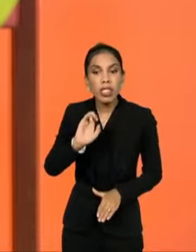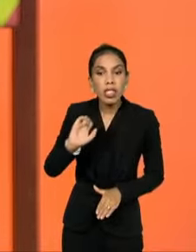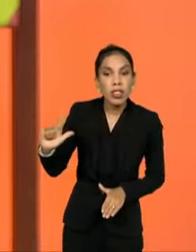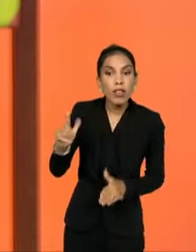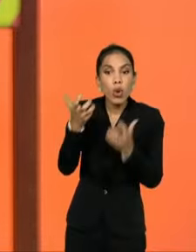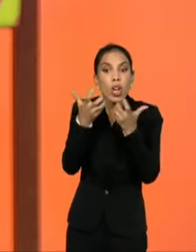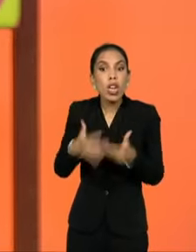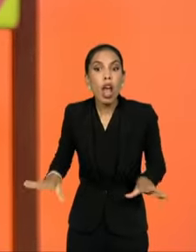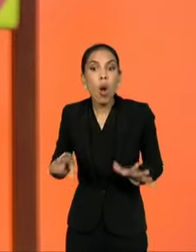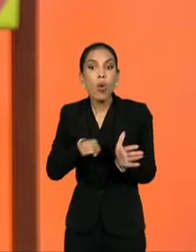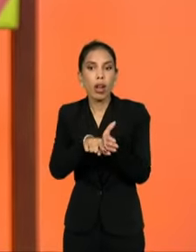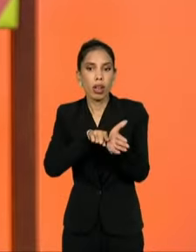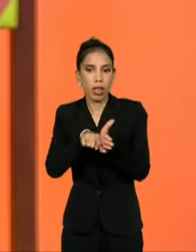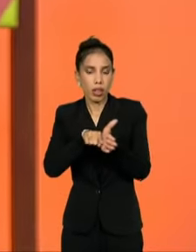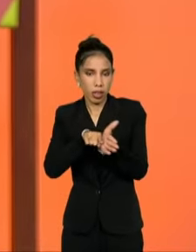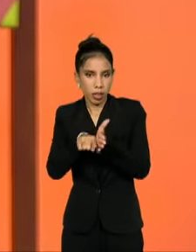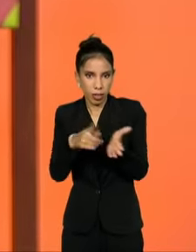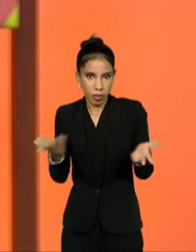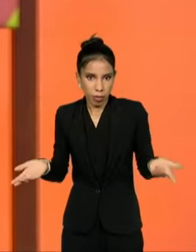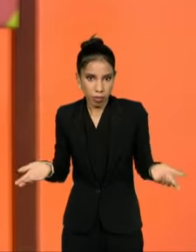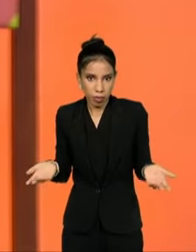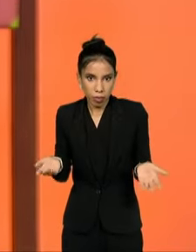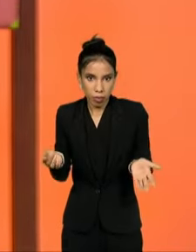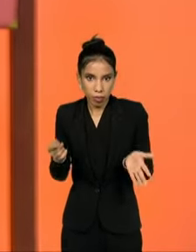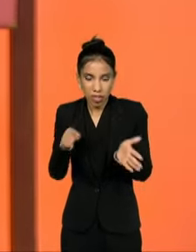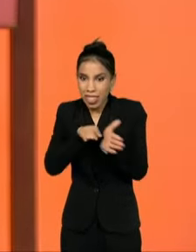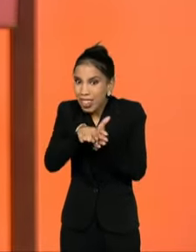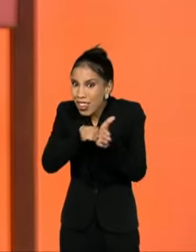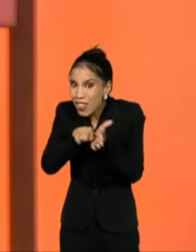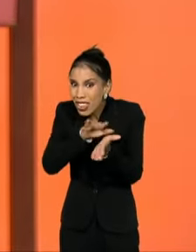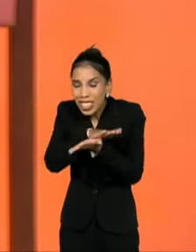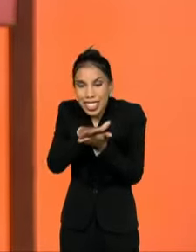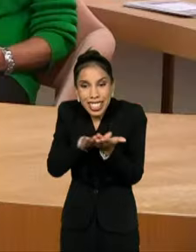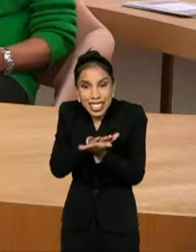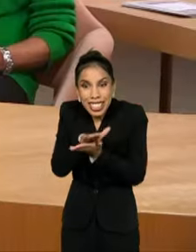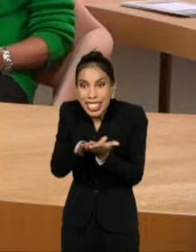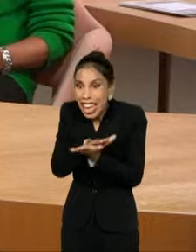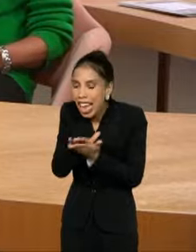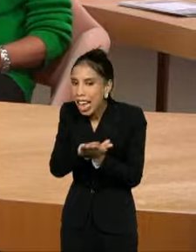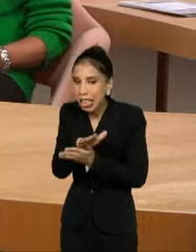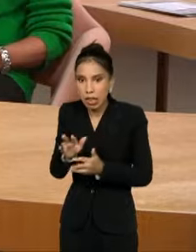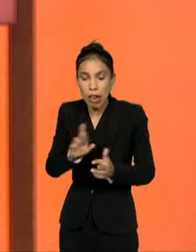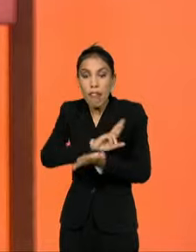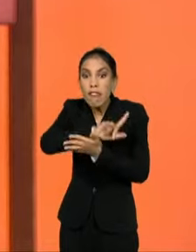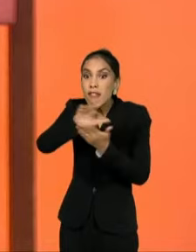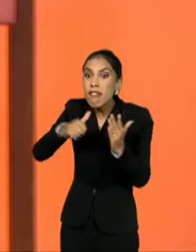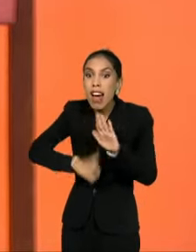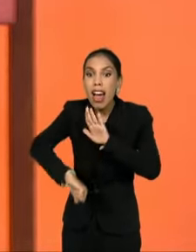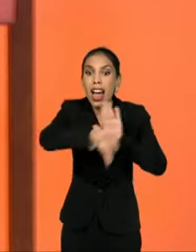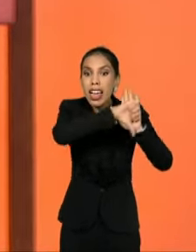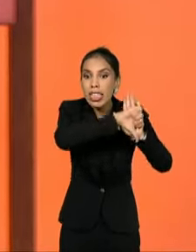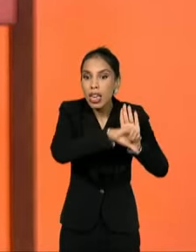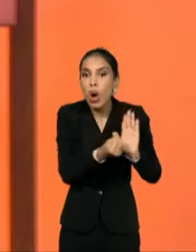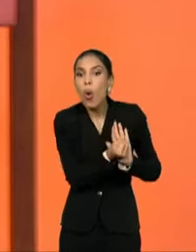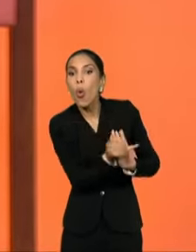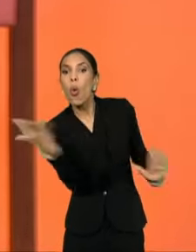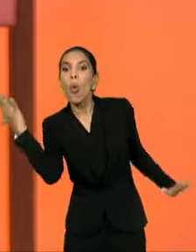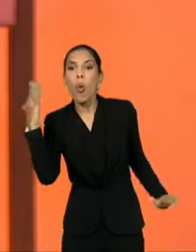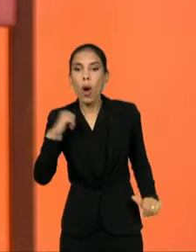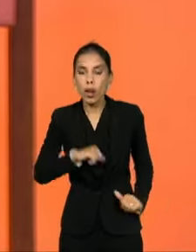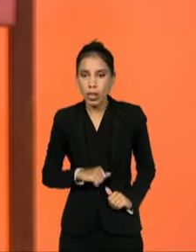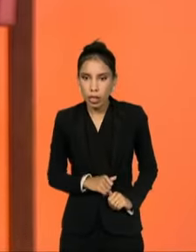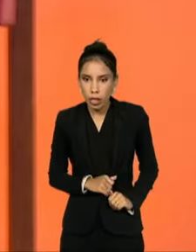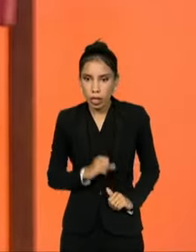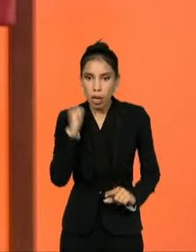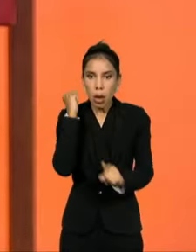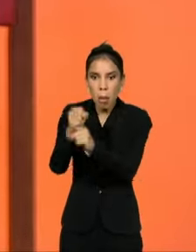investigar. Uhum. Que, aliás, diga-se de passagem, não investigaram uma série de crimes no Rio de Janeiro. Sim. Tem uma série de crimes. Pega aí quantos